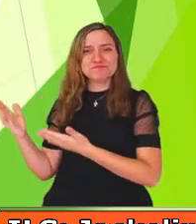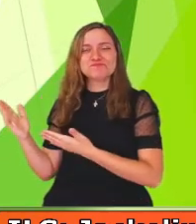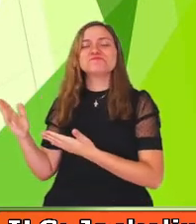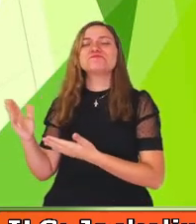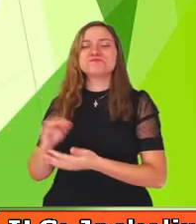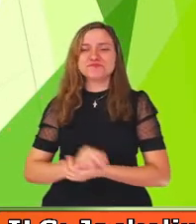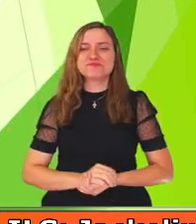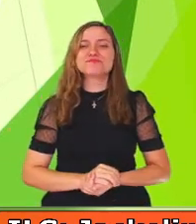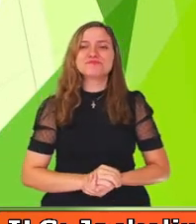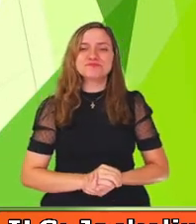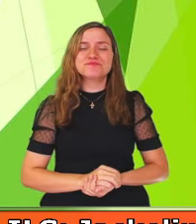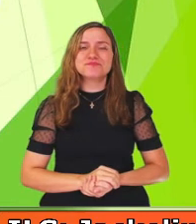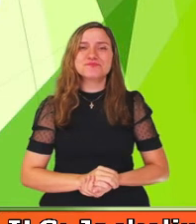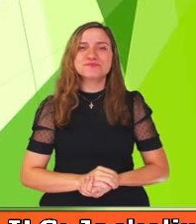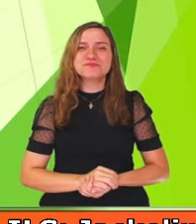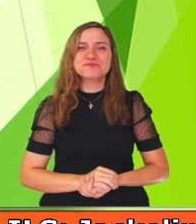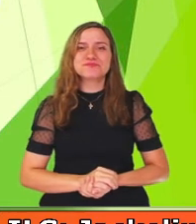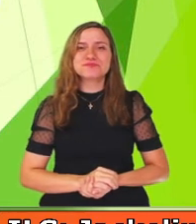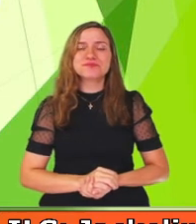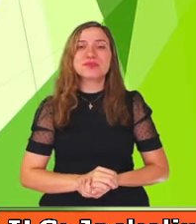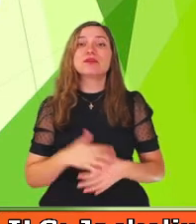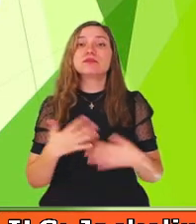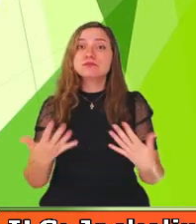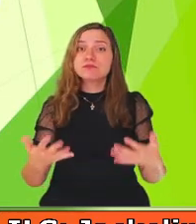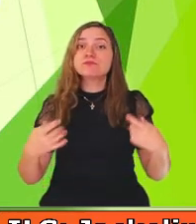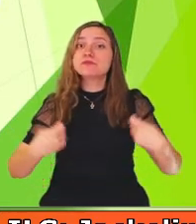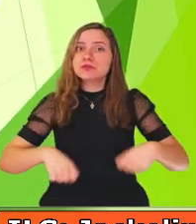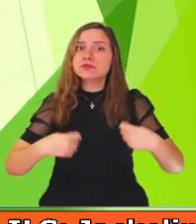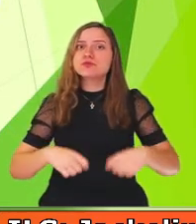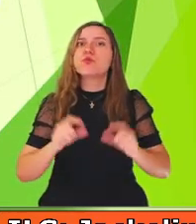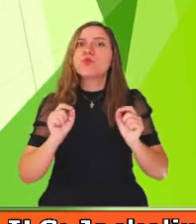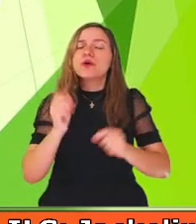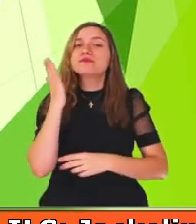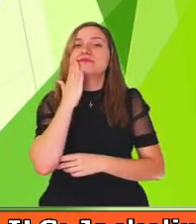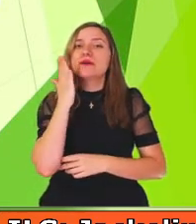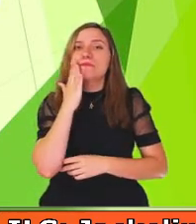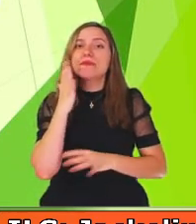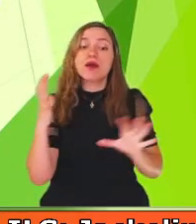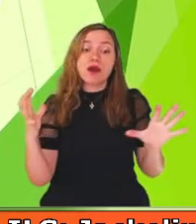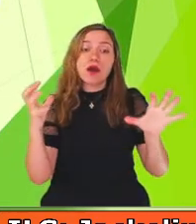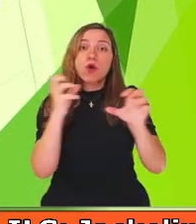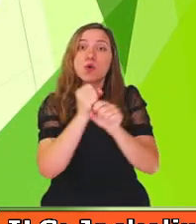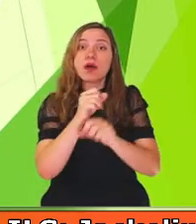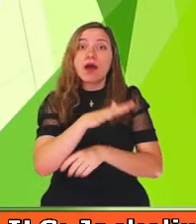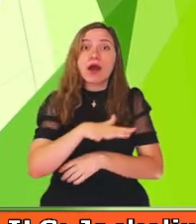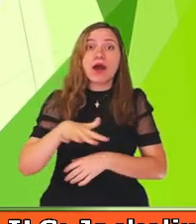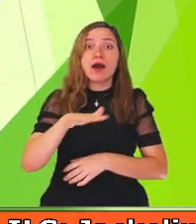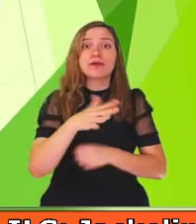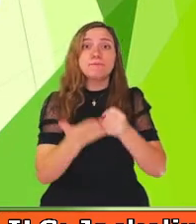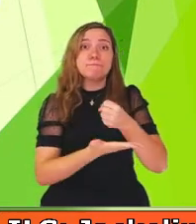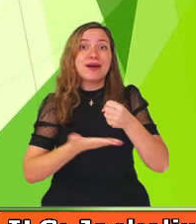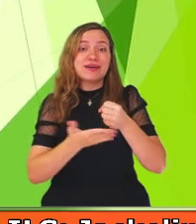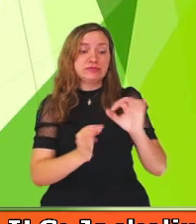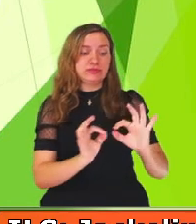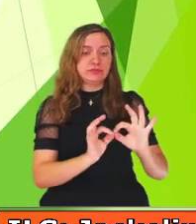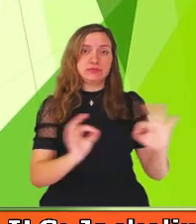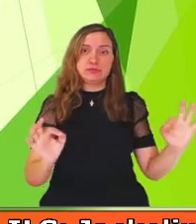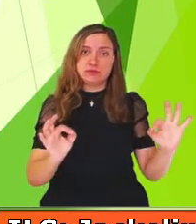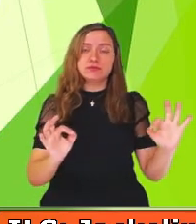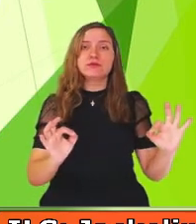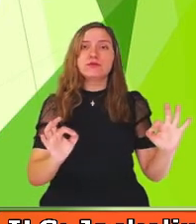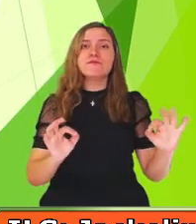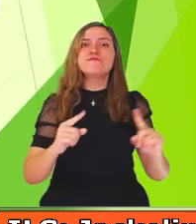pode chamar de profundidade. Ou seja, a medida da área da base